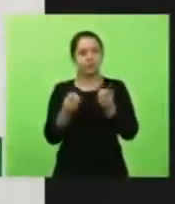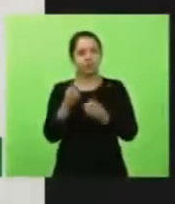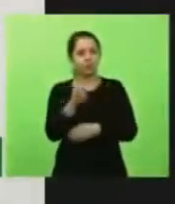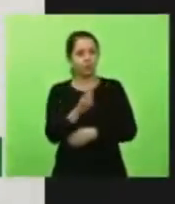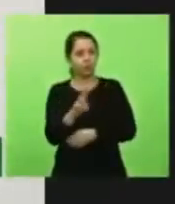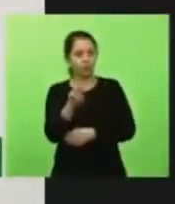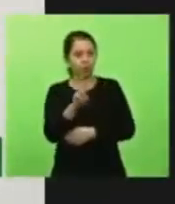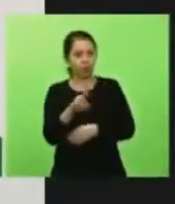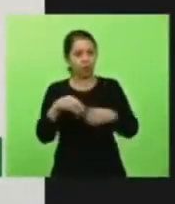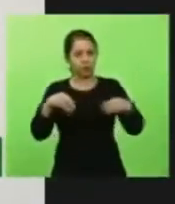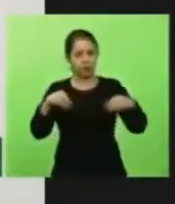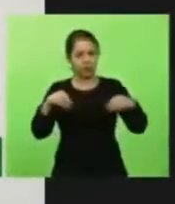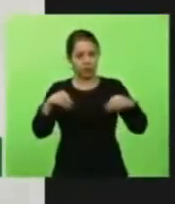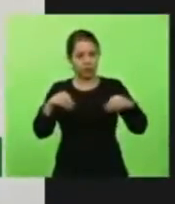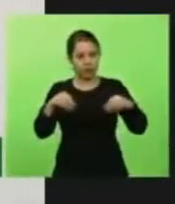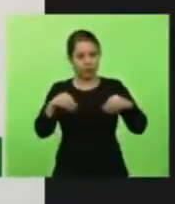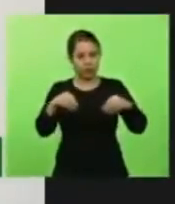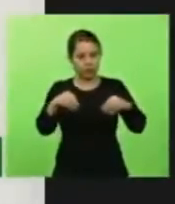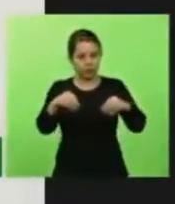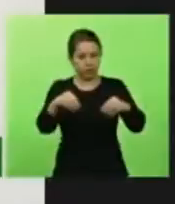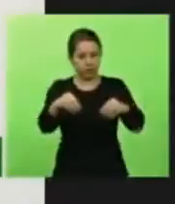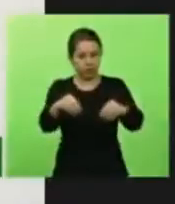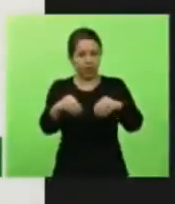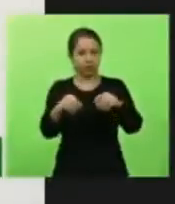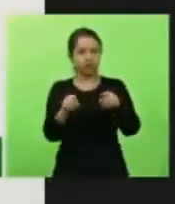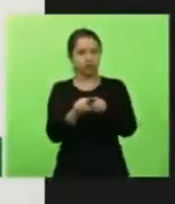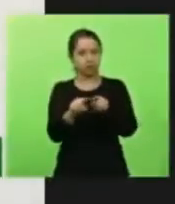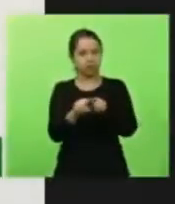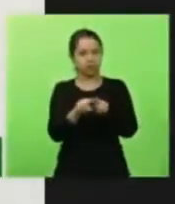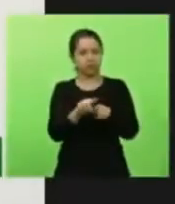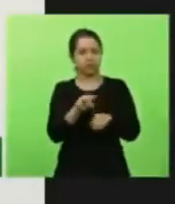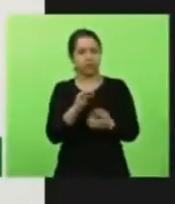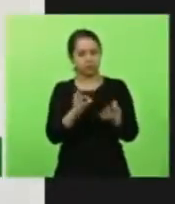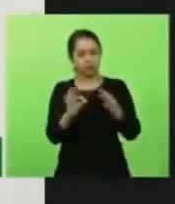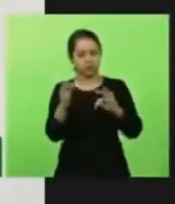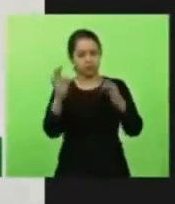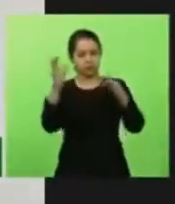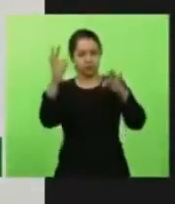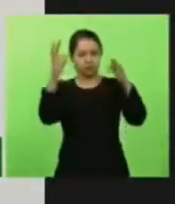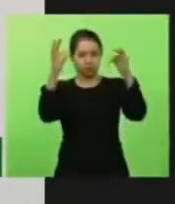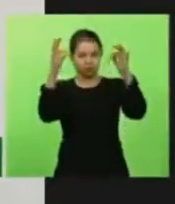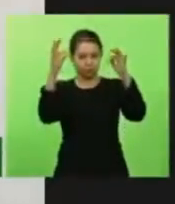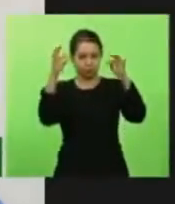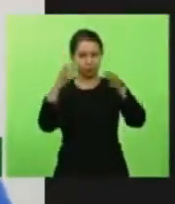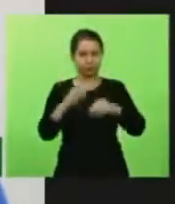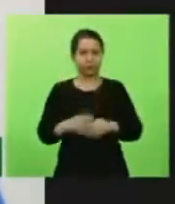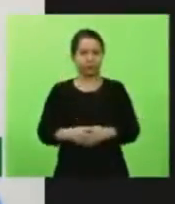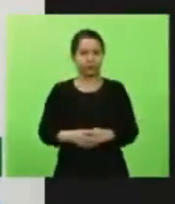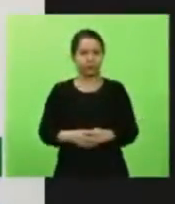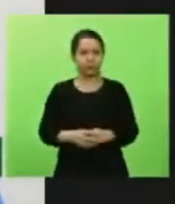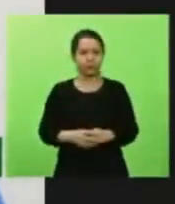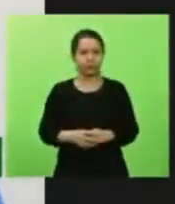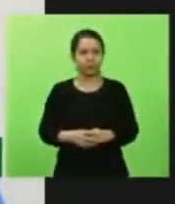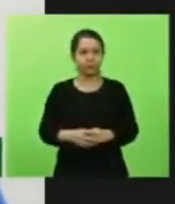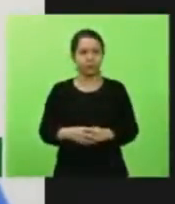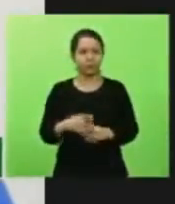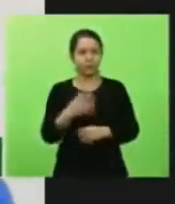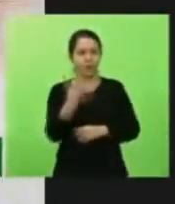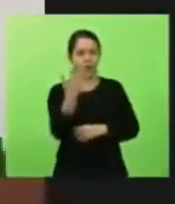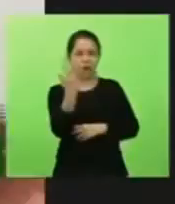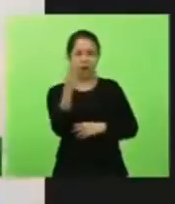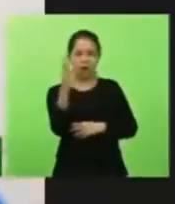terra e de tecnologias em que árvores,